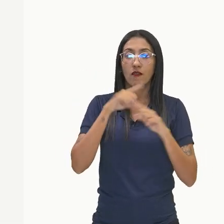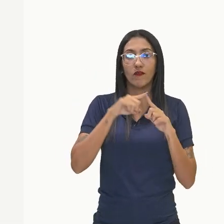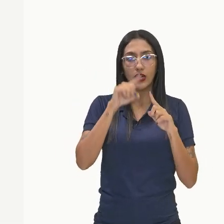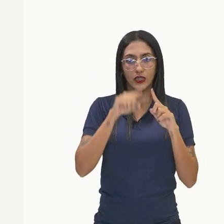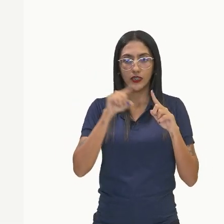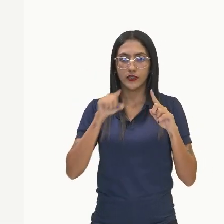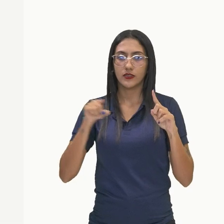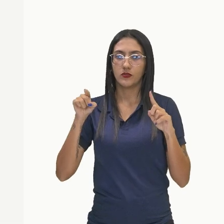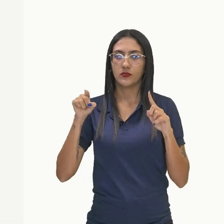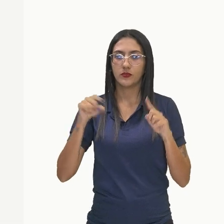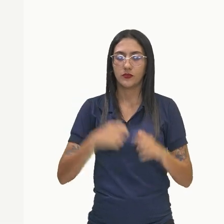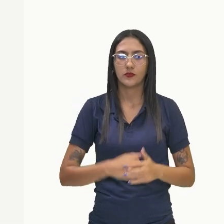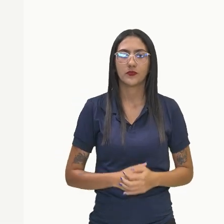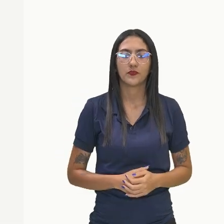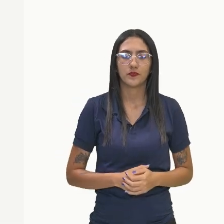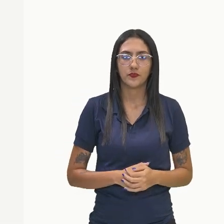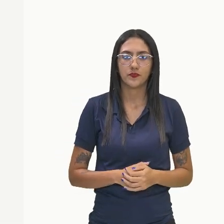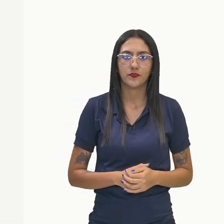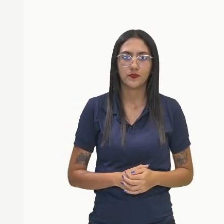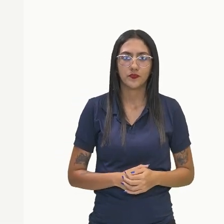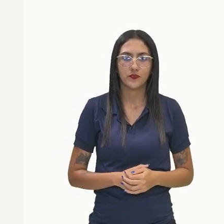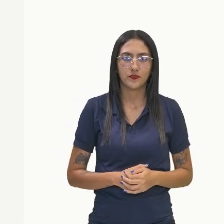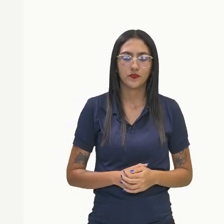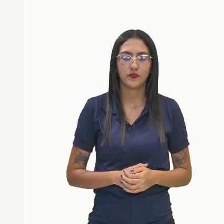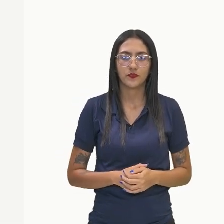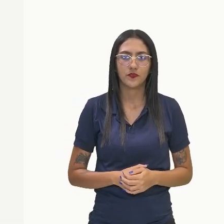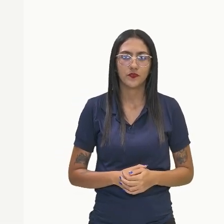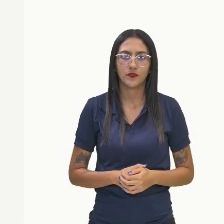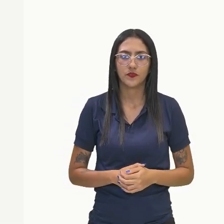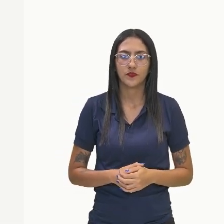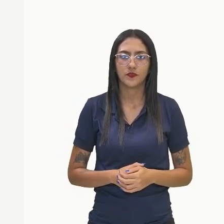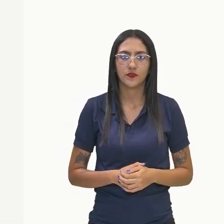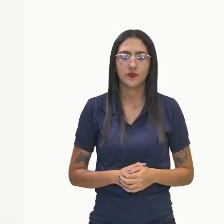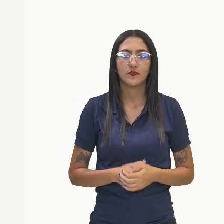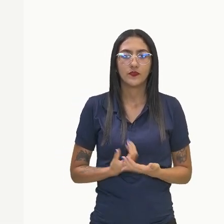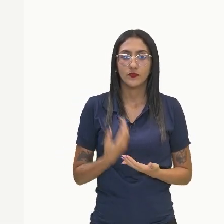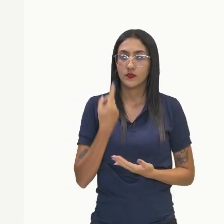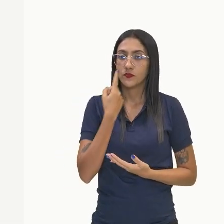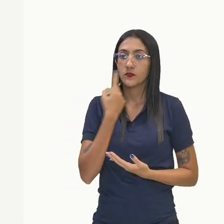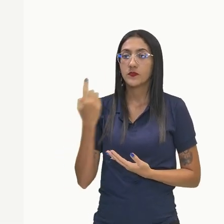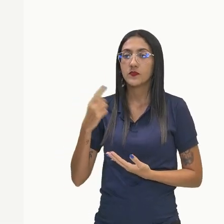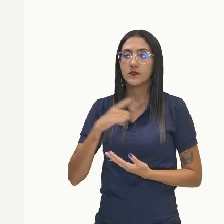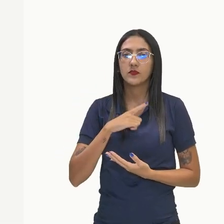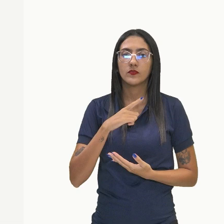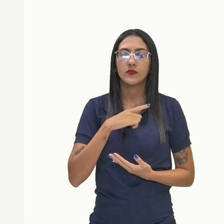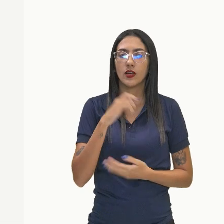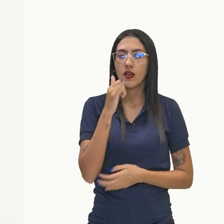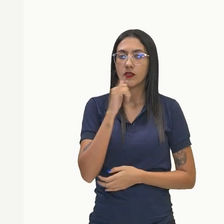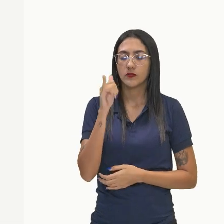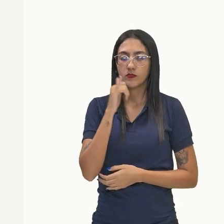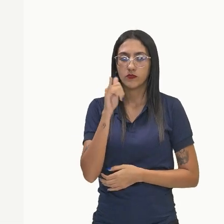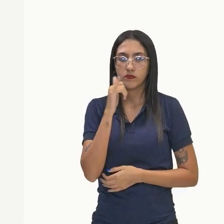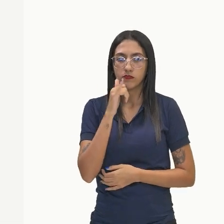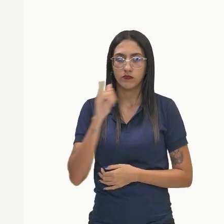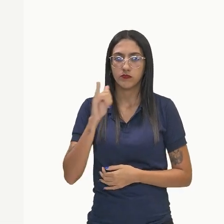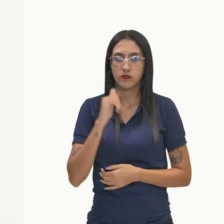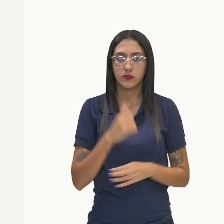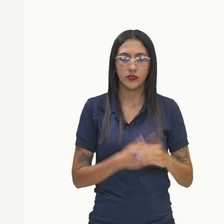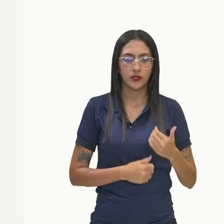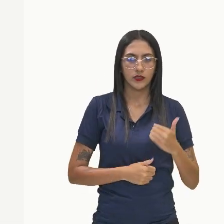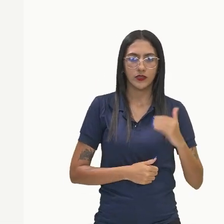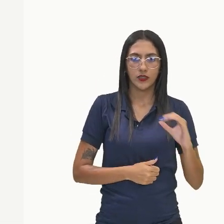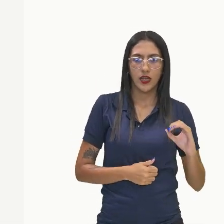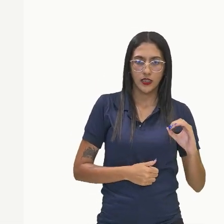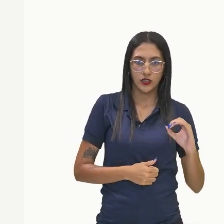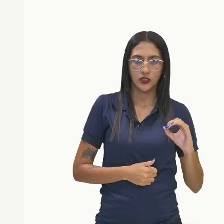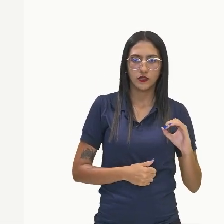abaixo. Então, nós temos aqui, ó, que quando a tensão é 10 volts, a corrente